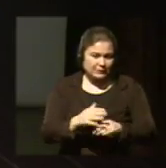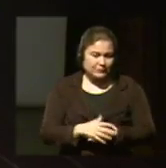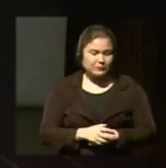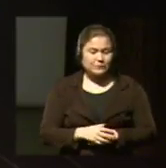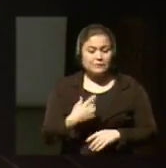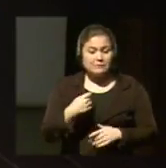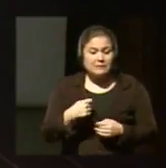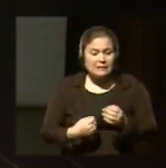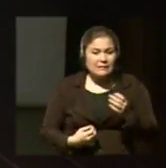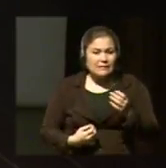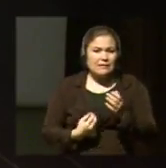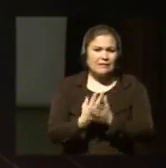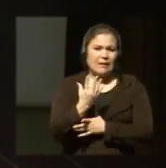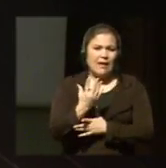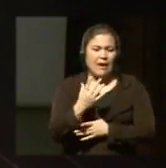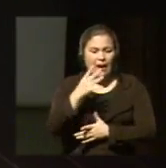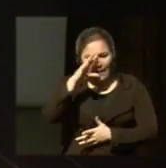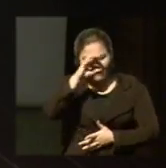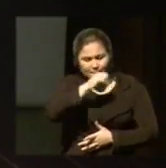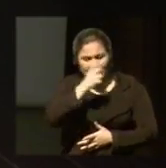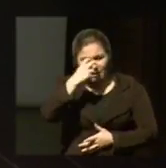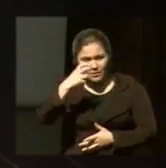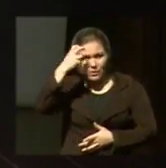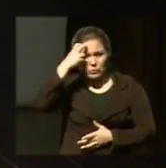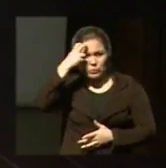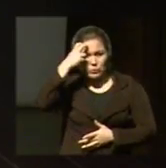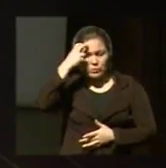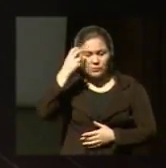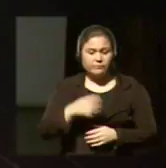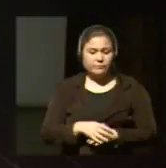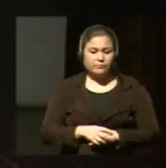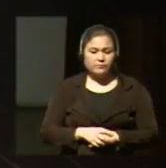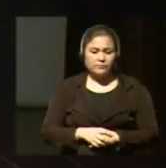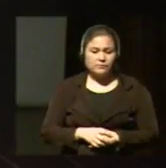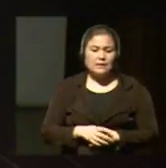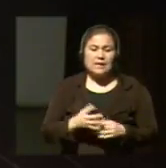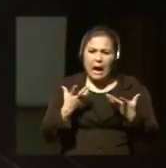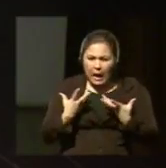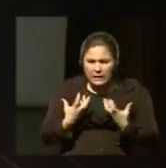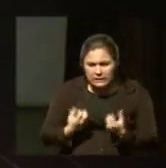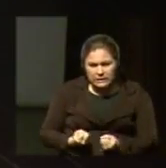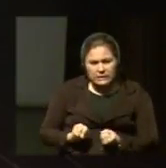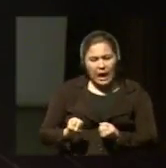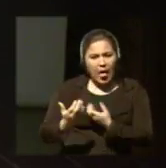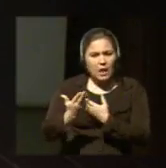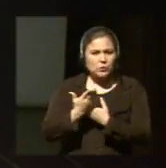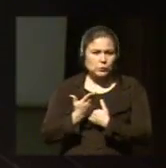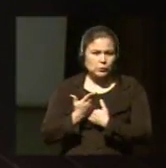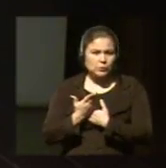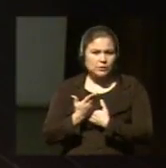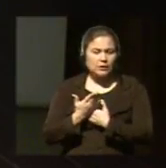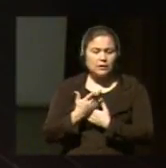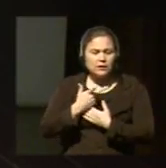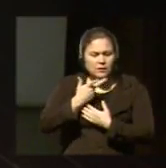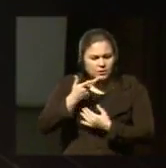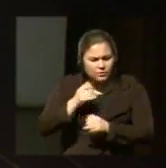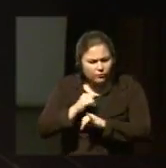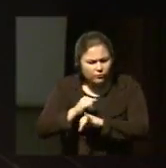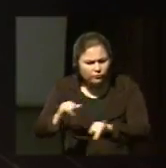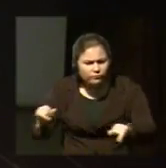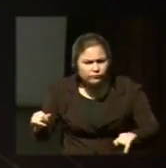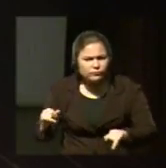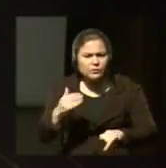Precisamos criar, aprender uma cultura de aceitar ajuda e de dizer, de